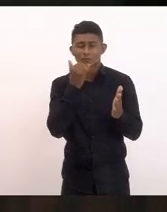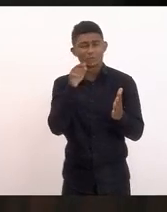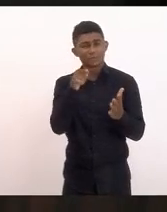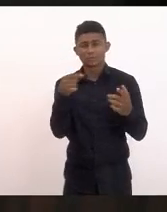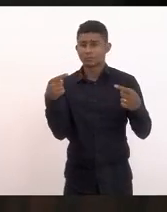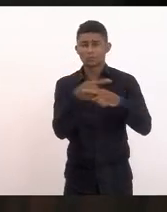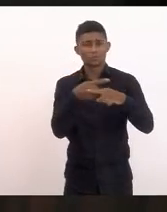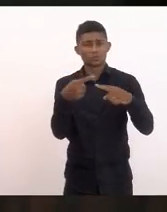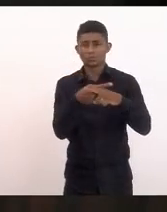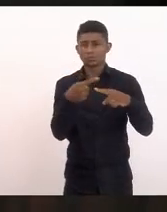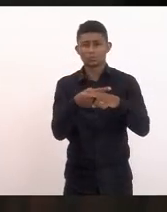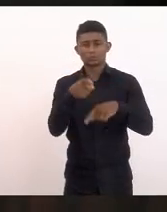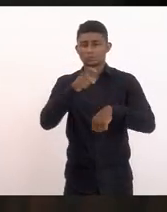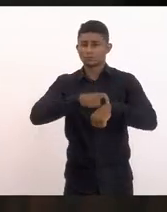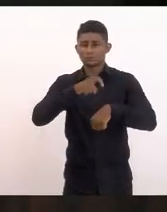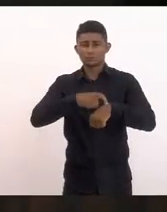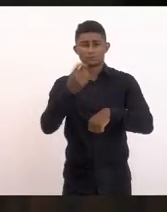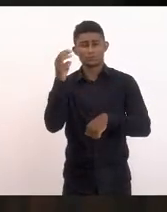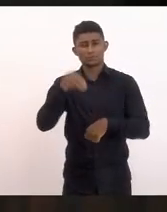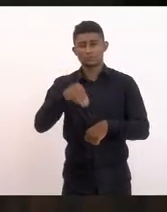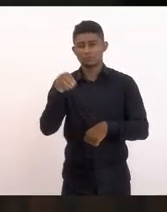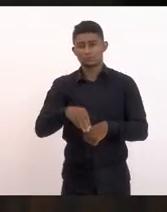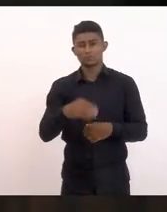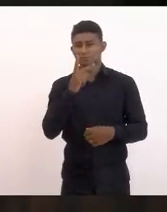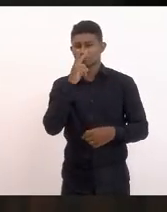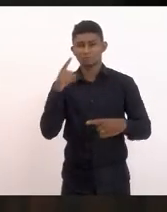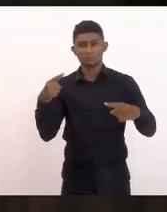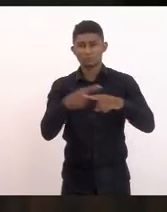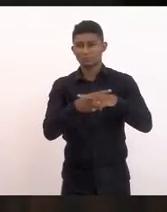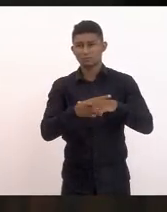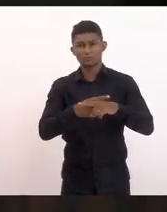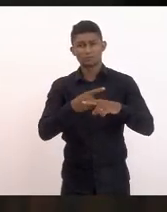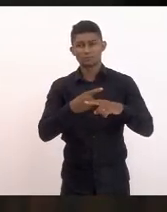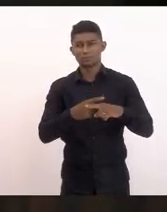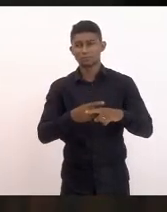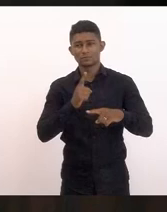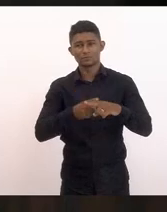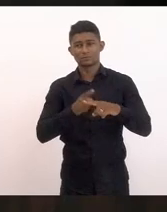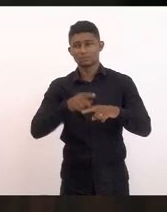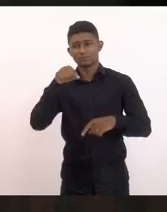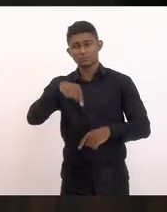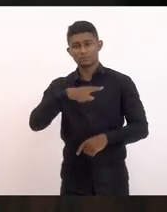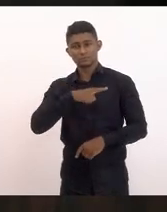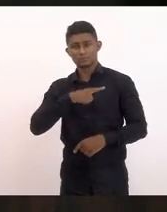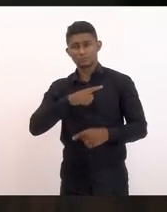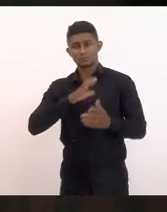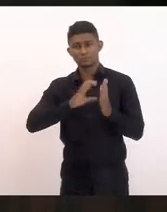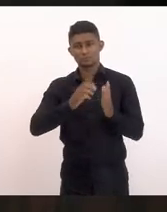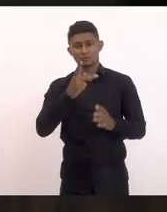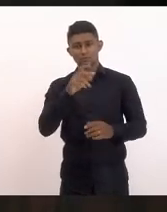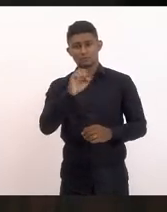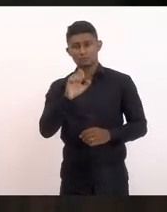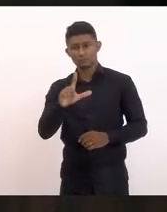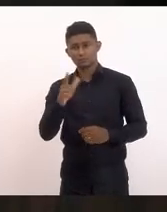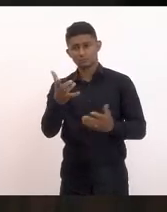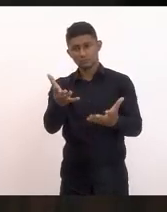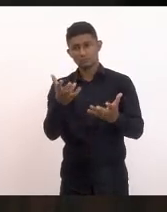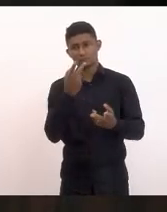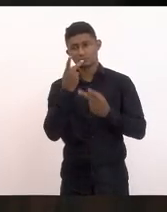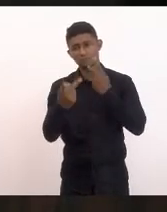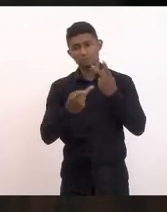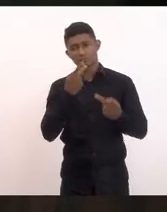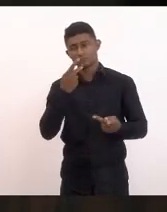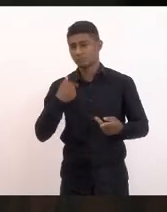Vossa Excelência terá um minuto. Não é questão de ordem, porque aqui tem quatro deputados do PSL querendo falar. Eu vou